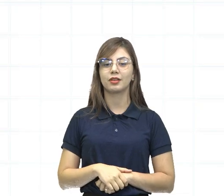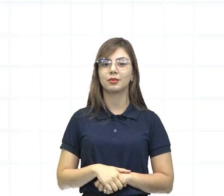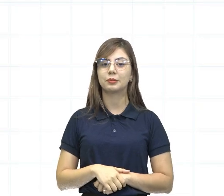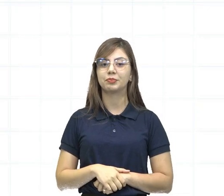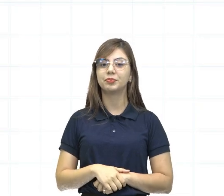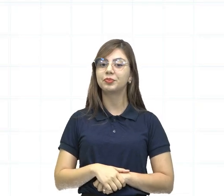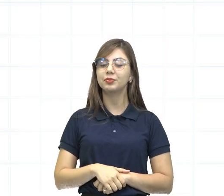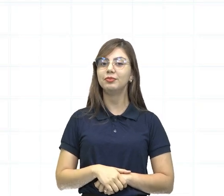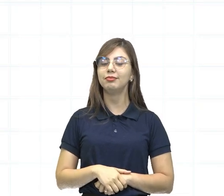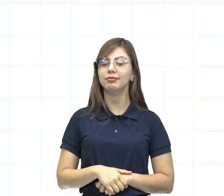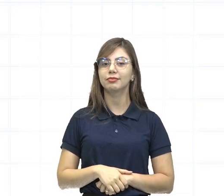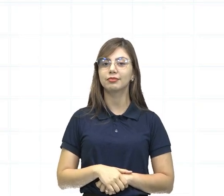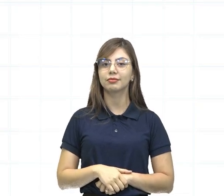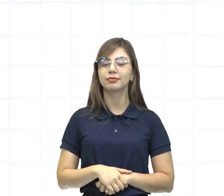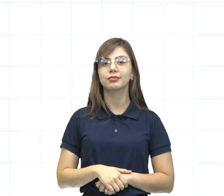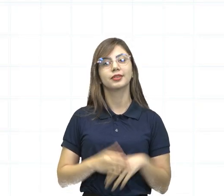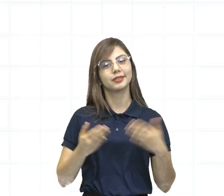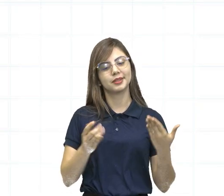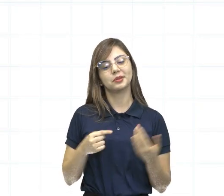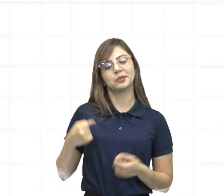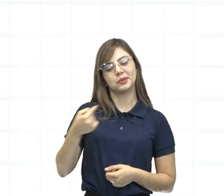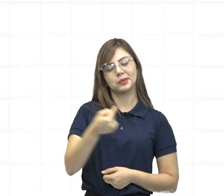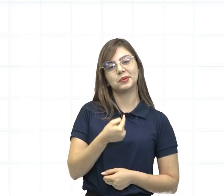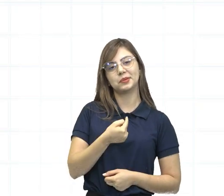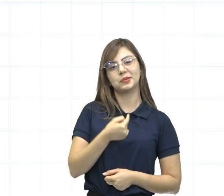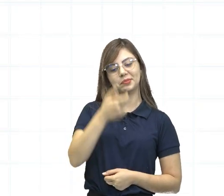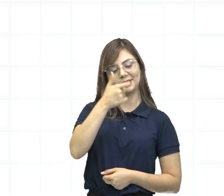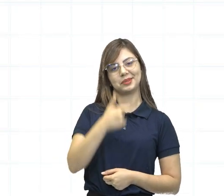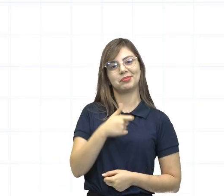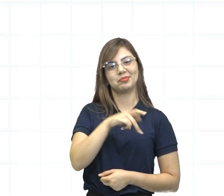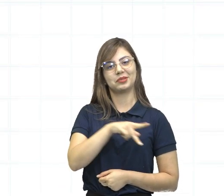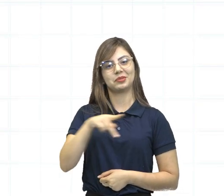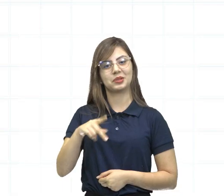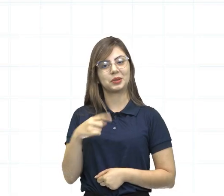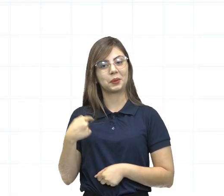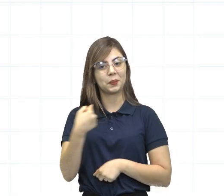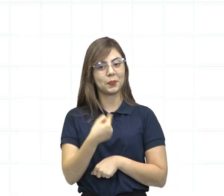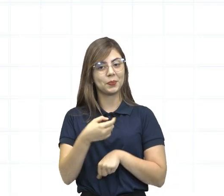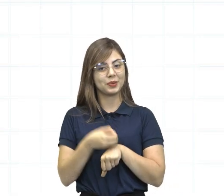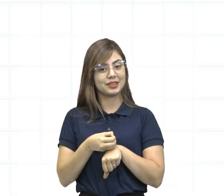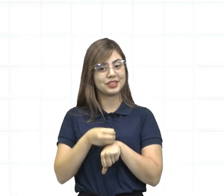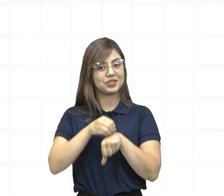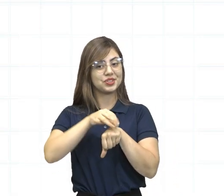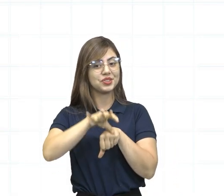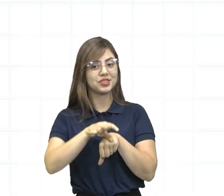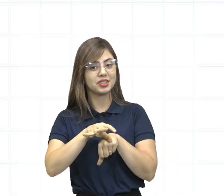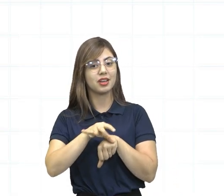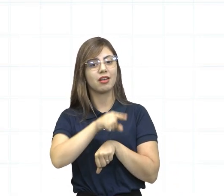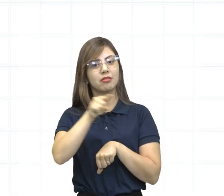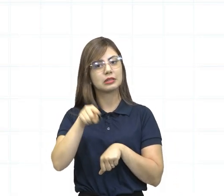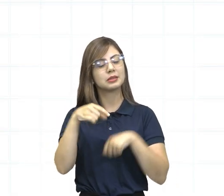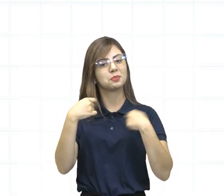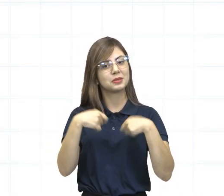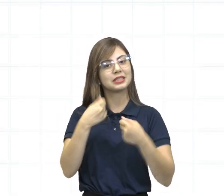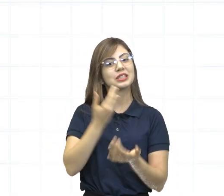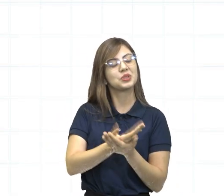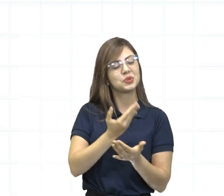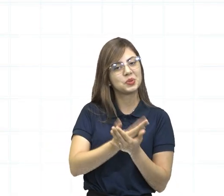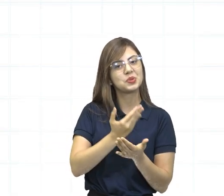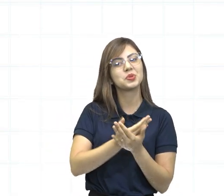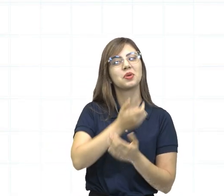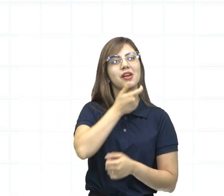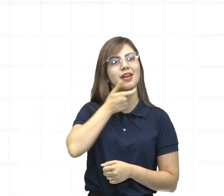não é? Nós como professores, eu e o Teacher Ademir, a gente sugere, né, fortemente para que vocês estudem a língua